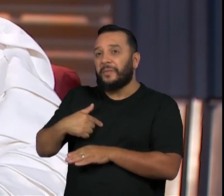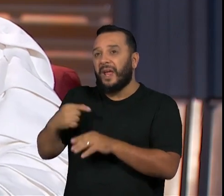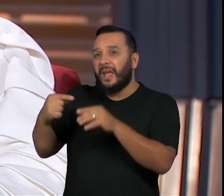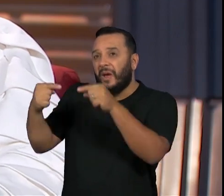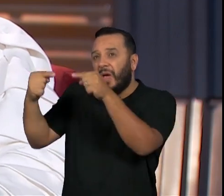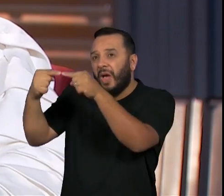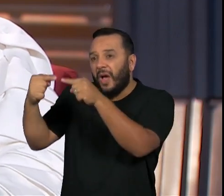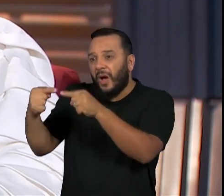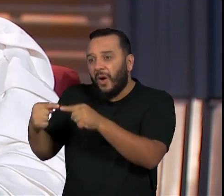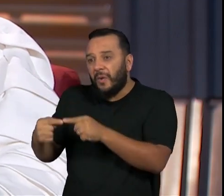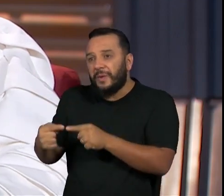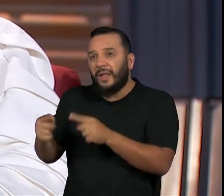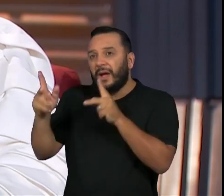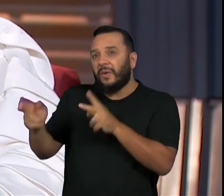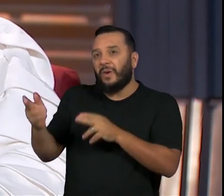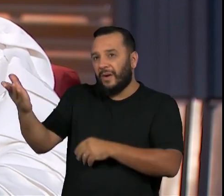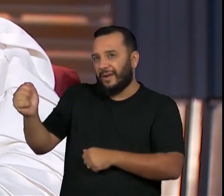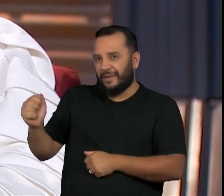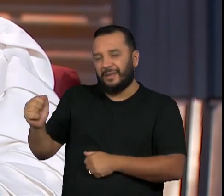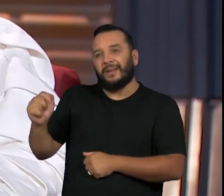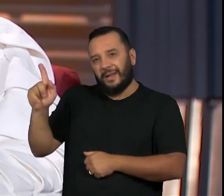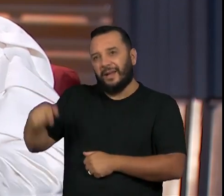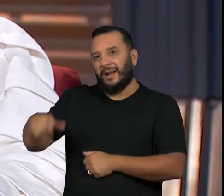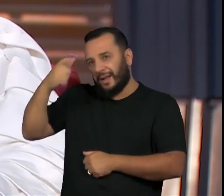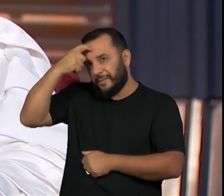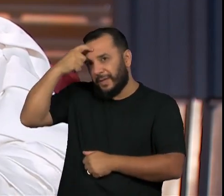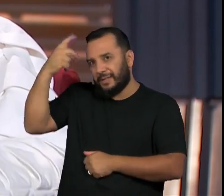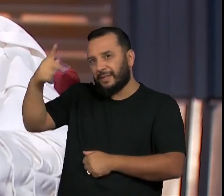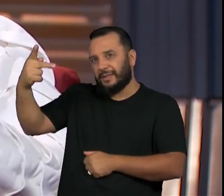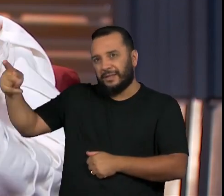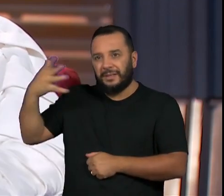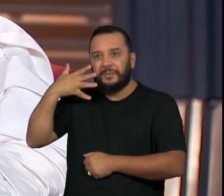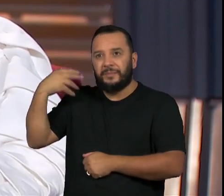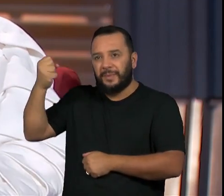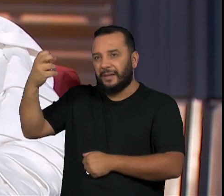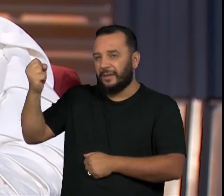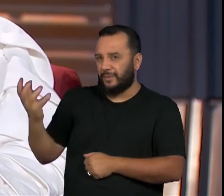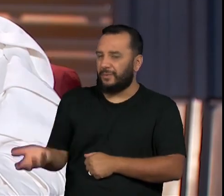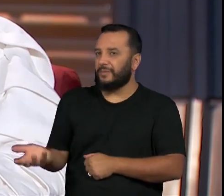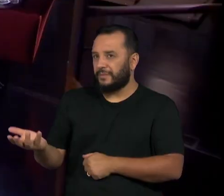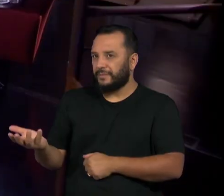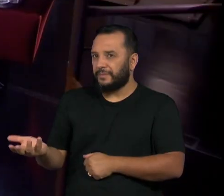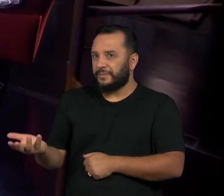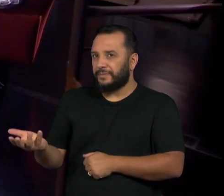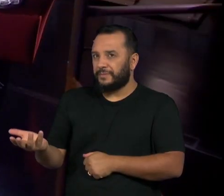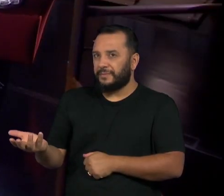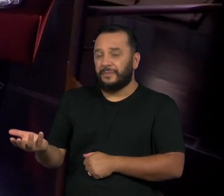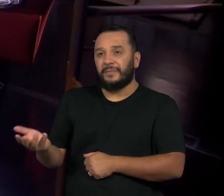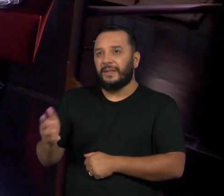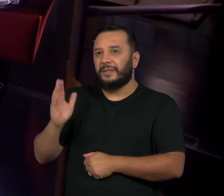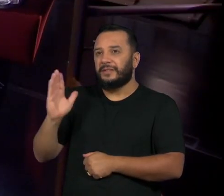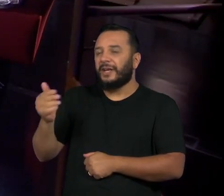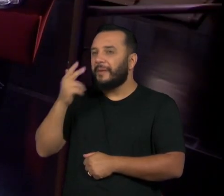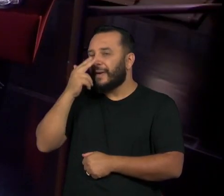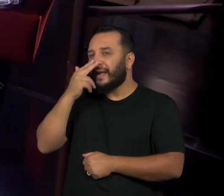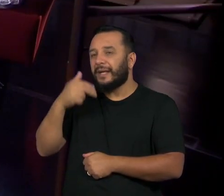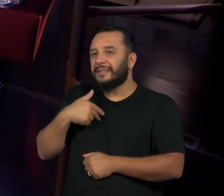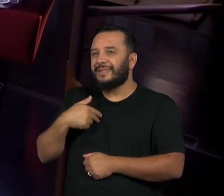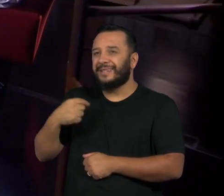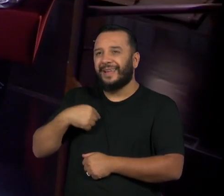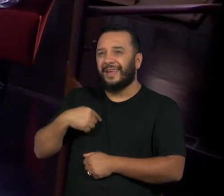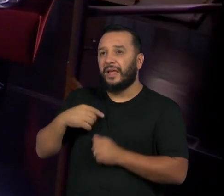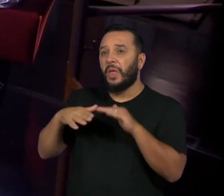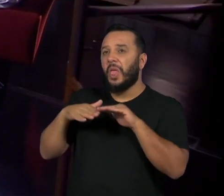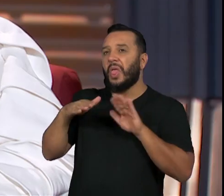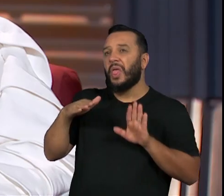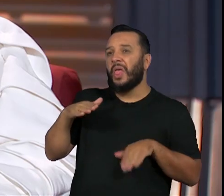constrói na cabeça das pessoas brancas hegemônicas, né? De uma maneira geral, que nos infantiliza, né? Que não